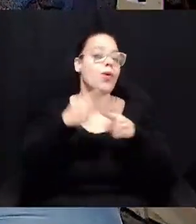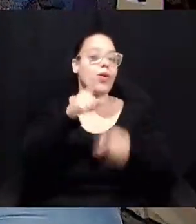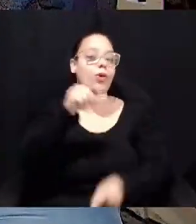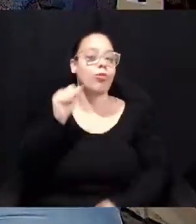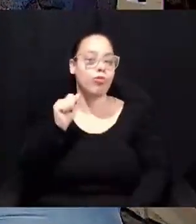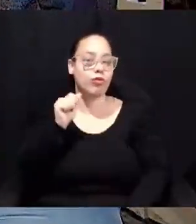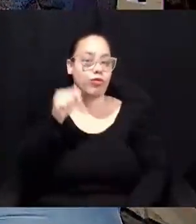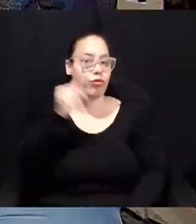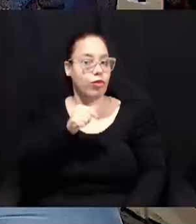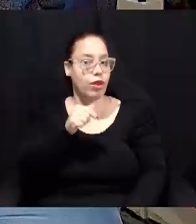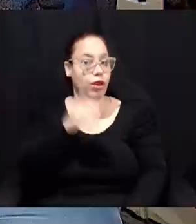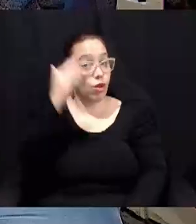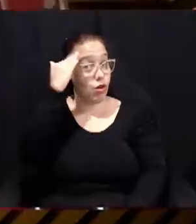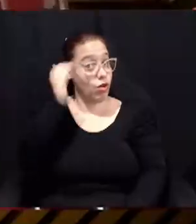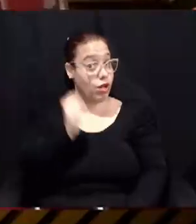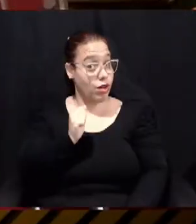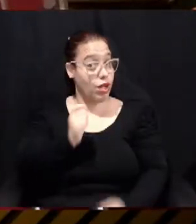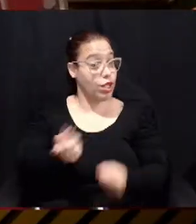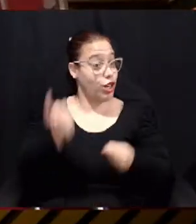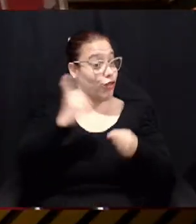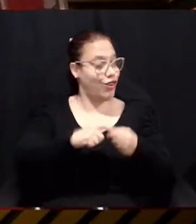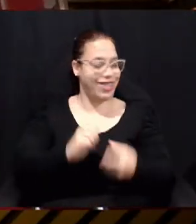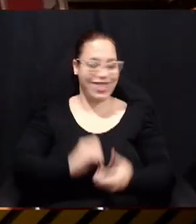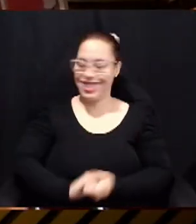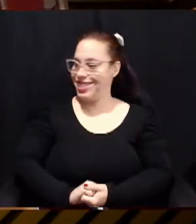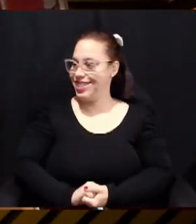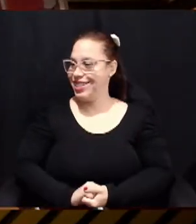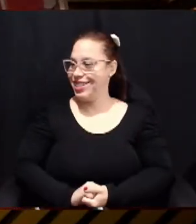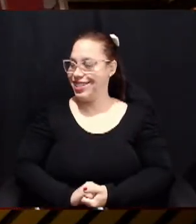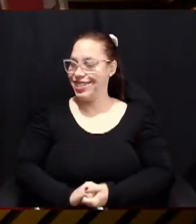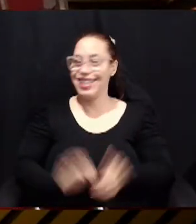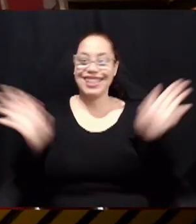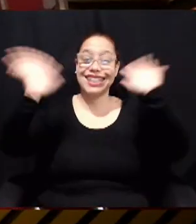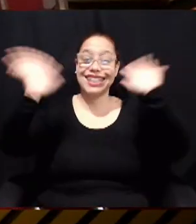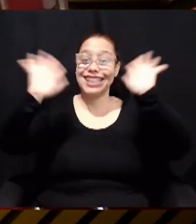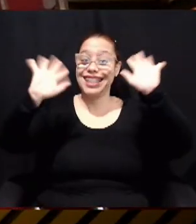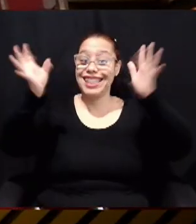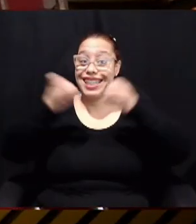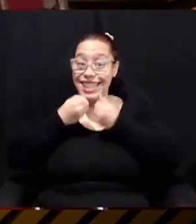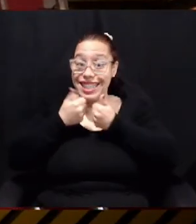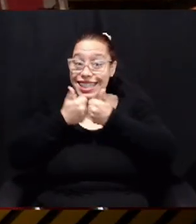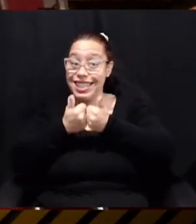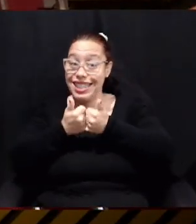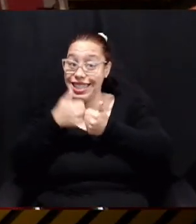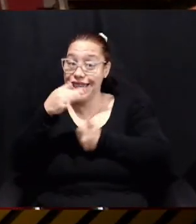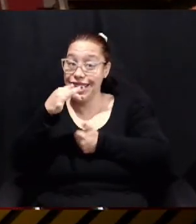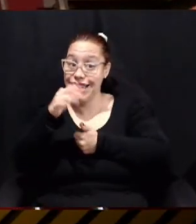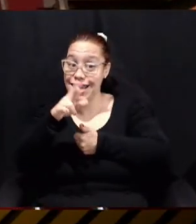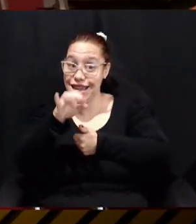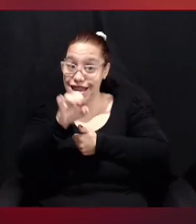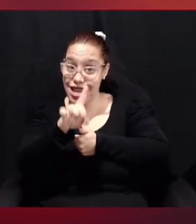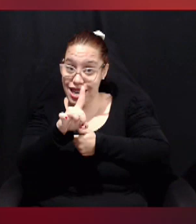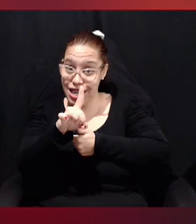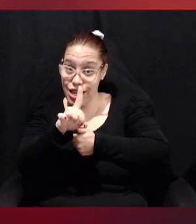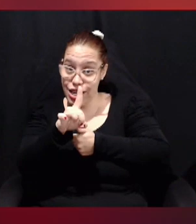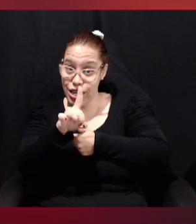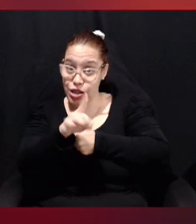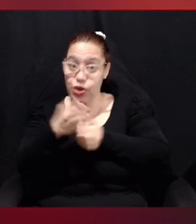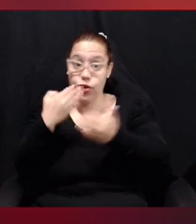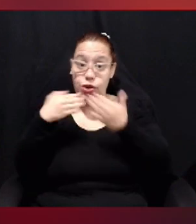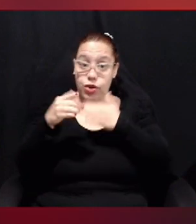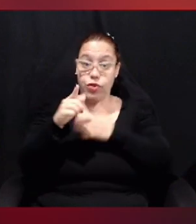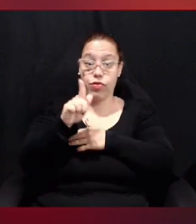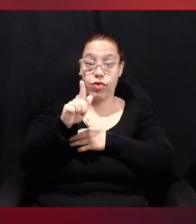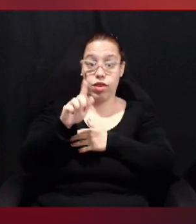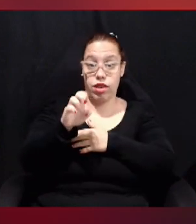Vamos saber um pouquinho e a gente já volta. Salve, pessoal, tudo bem? Fred Ouro Preto aqui. Estou para falar sobre o quadrinho Jezebel, que a gente está